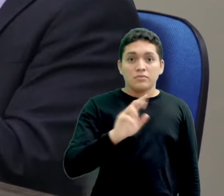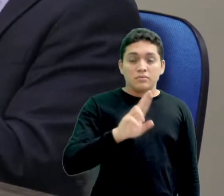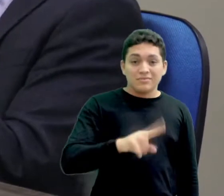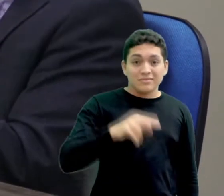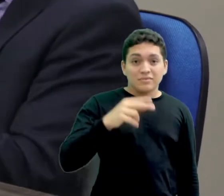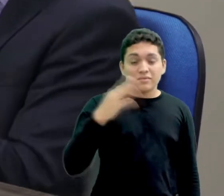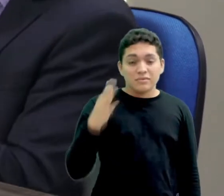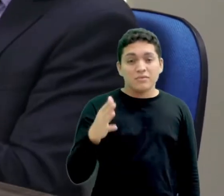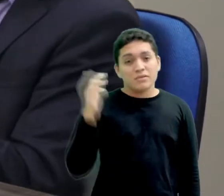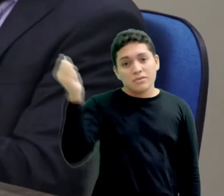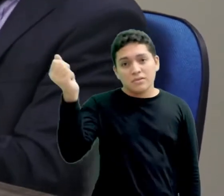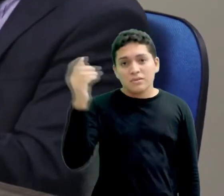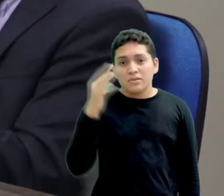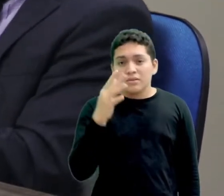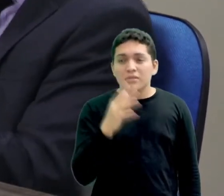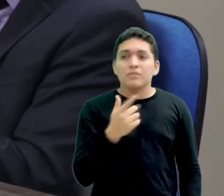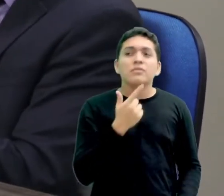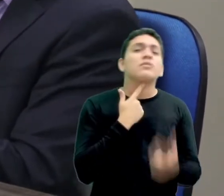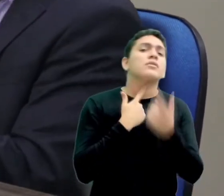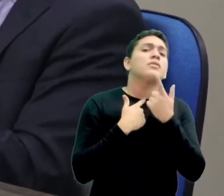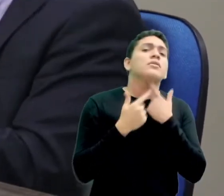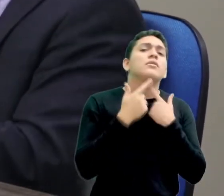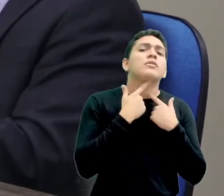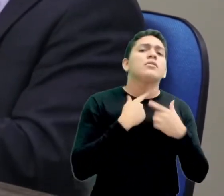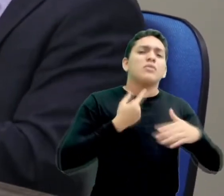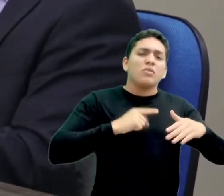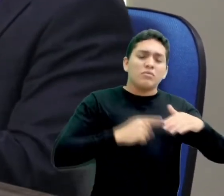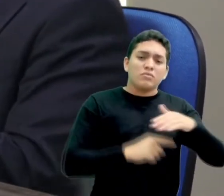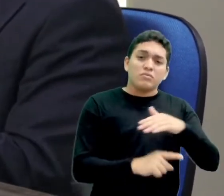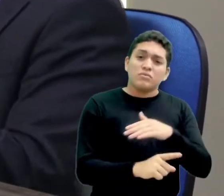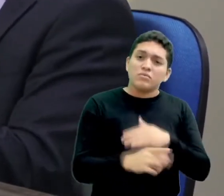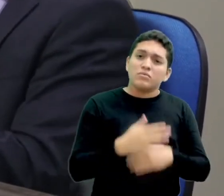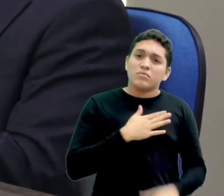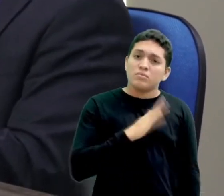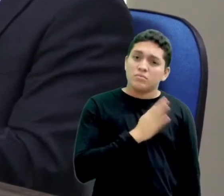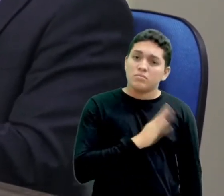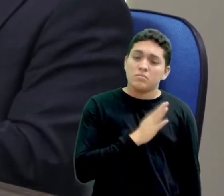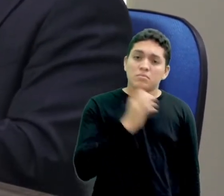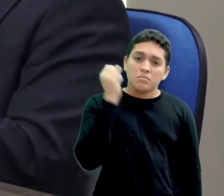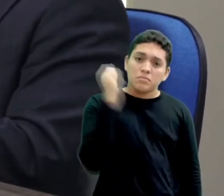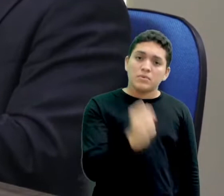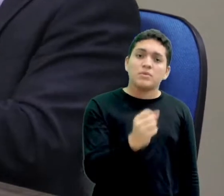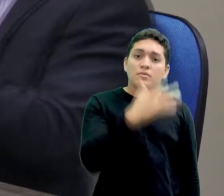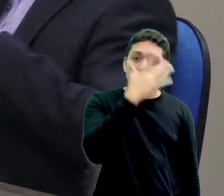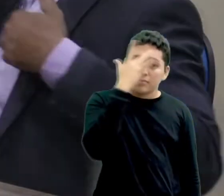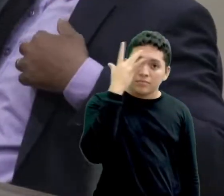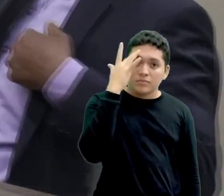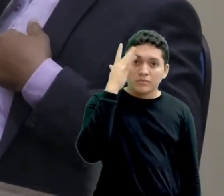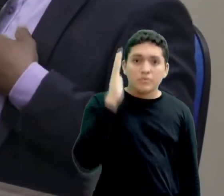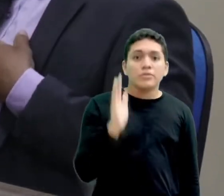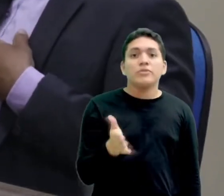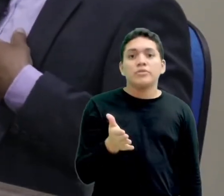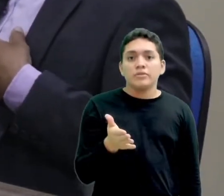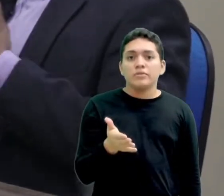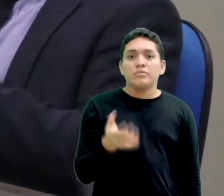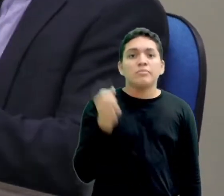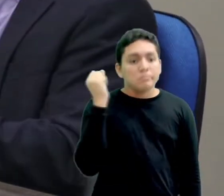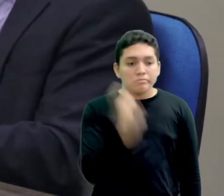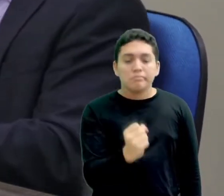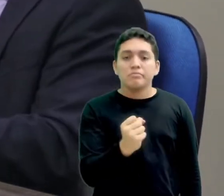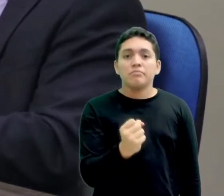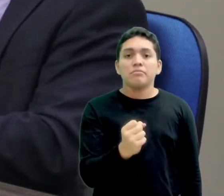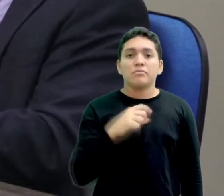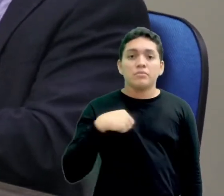eu desejar, no fundo do meu ser, realmente matar uma pessoa, eu já sou assassino. Então